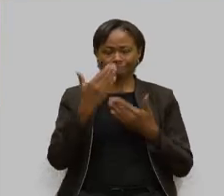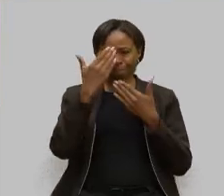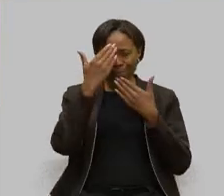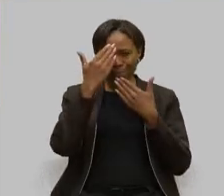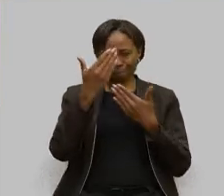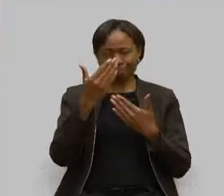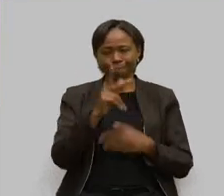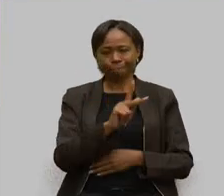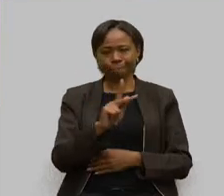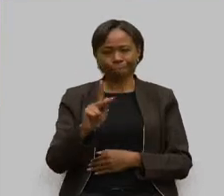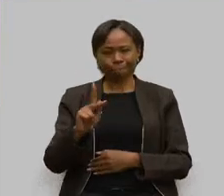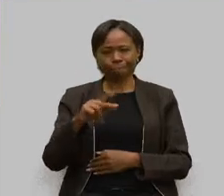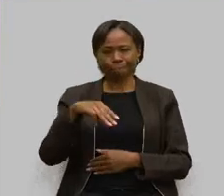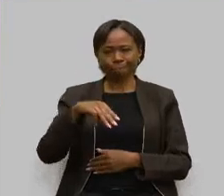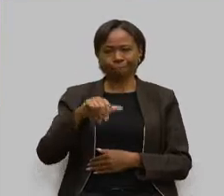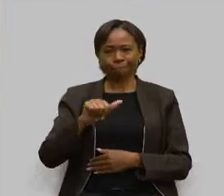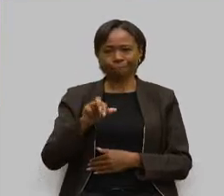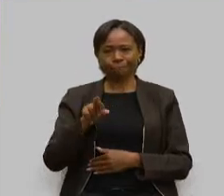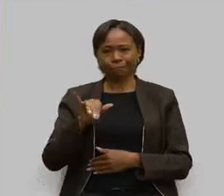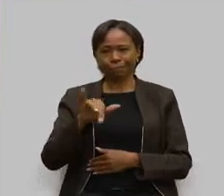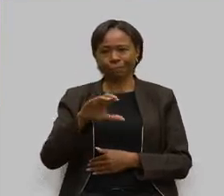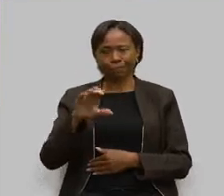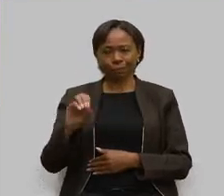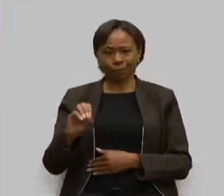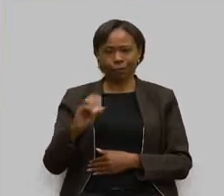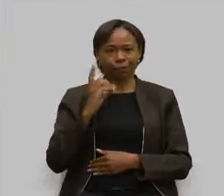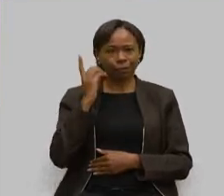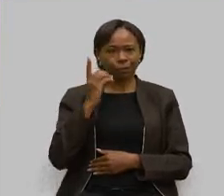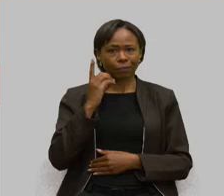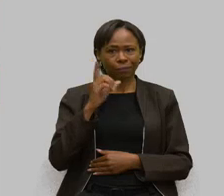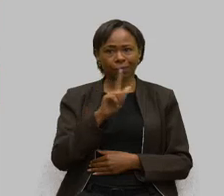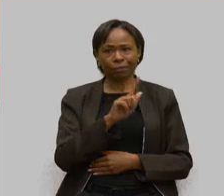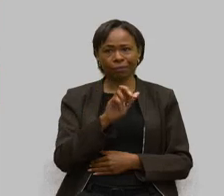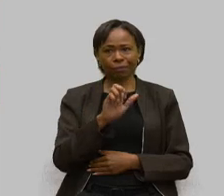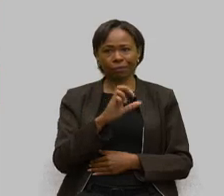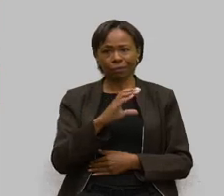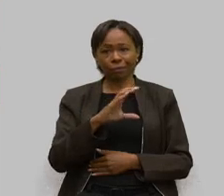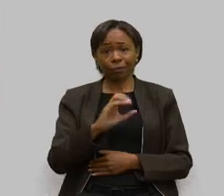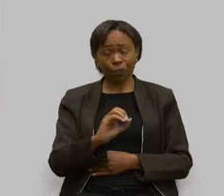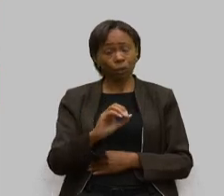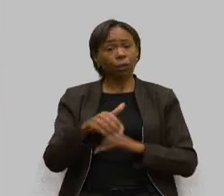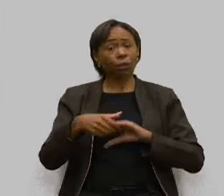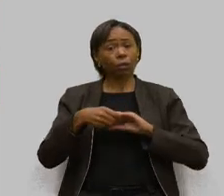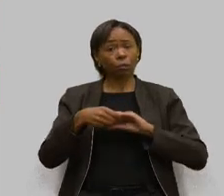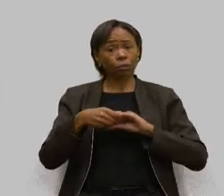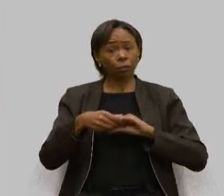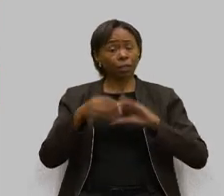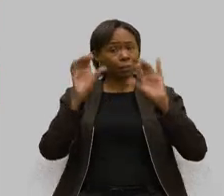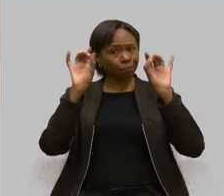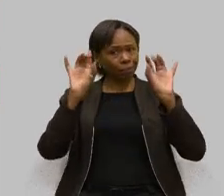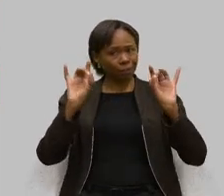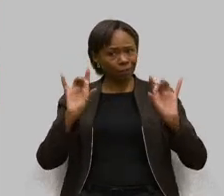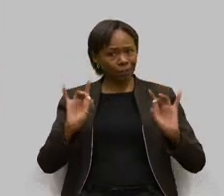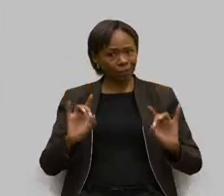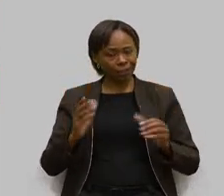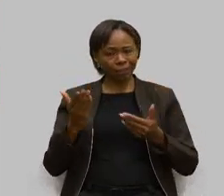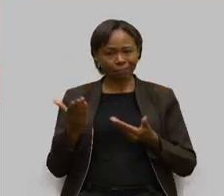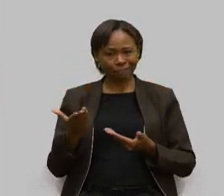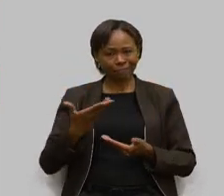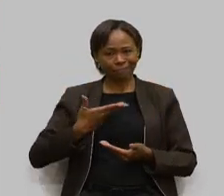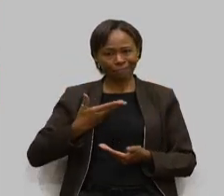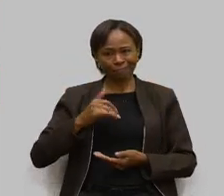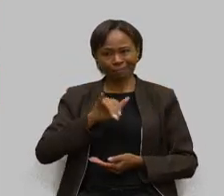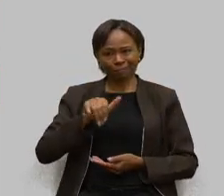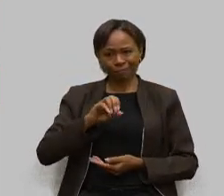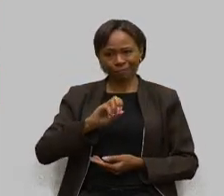presidente Dr Maurício Deputado Greco da fundação e um cumprimento especial aqui ao colega Dr Joel